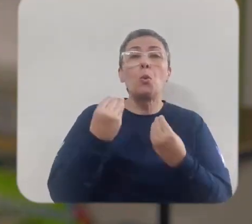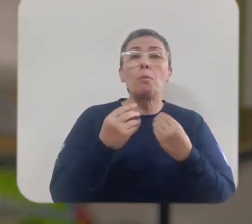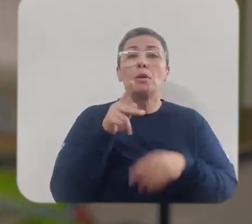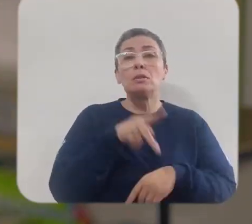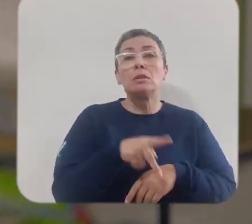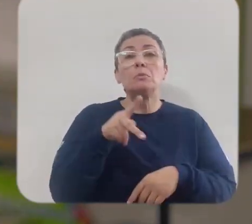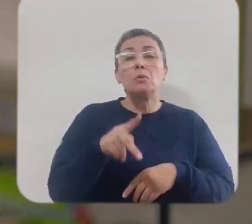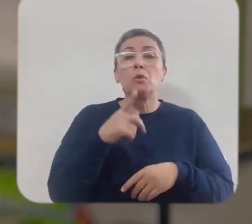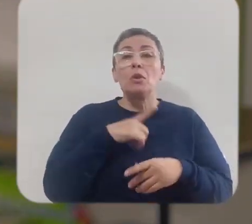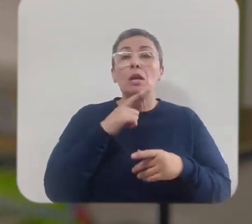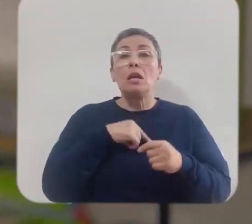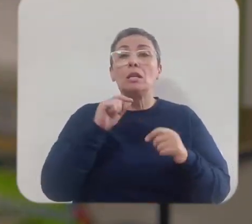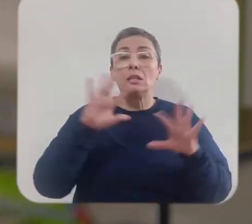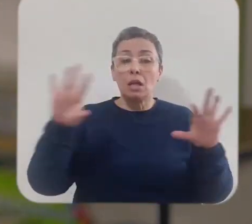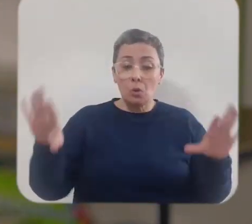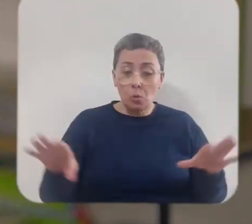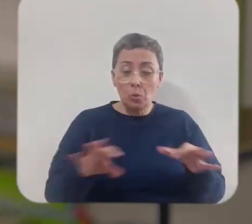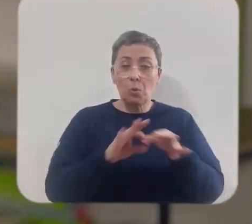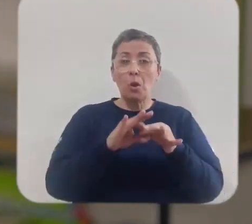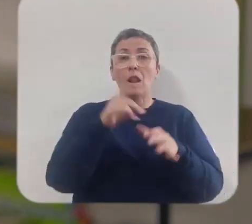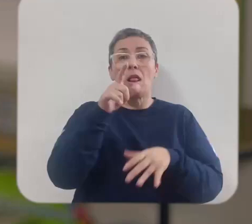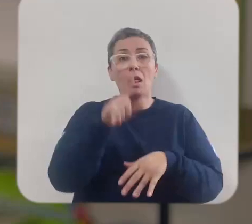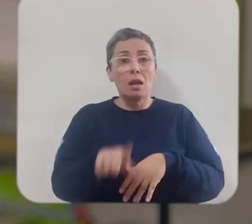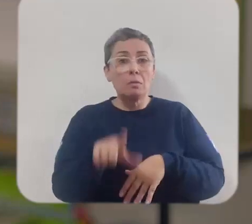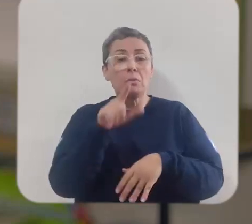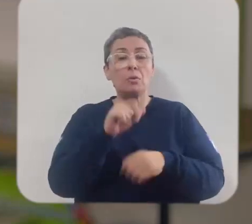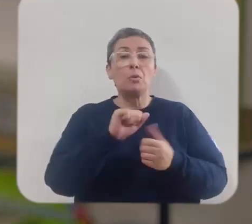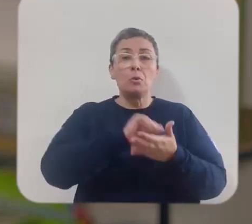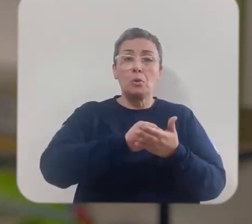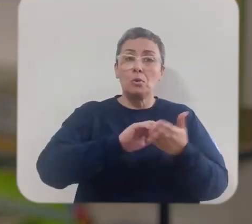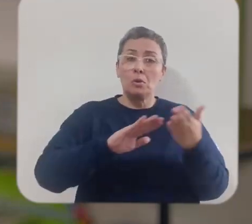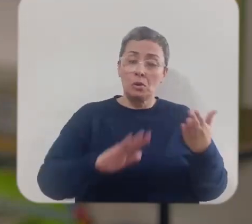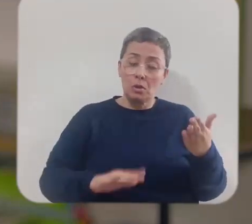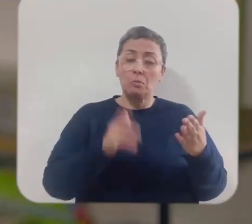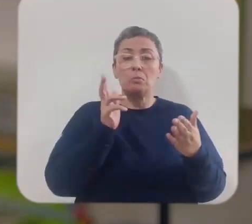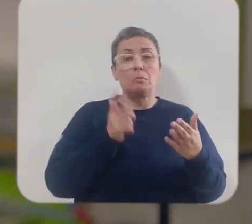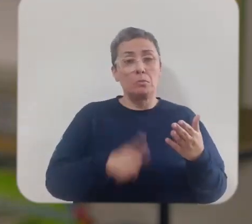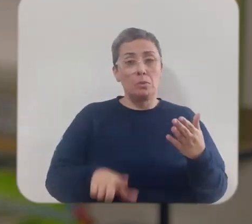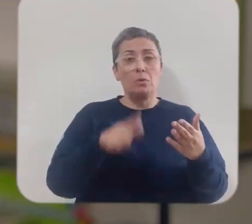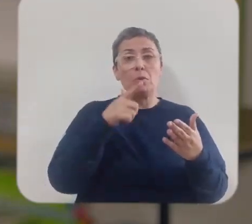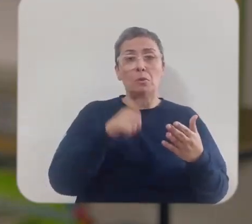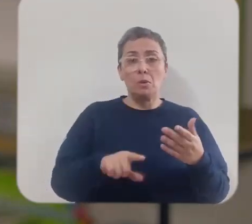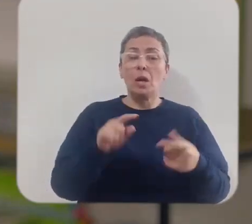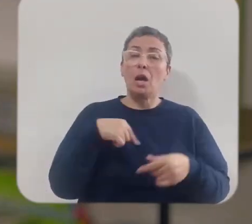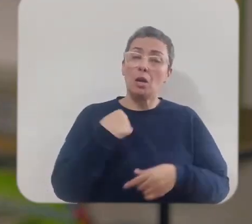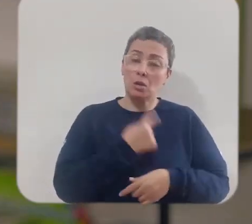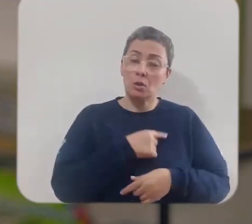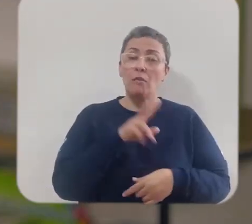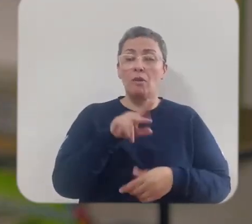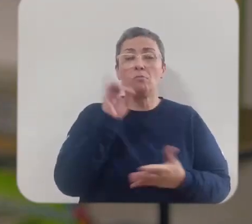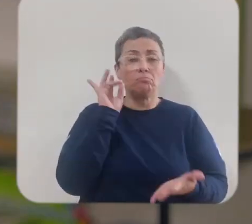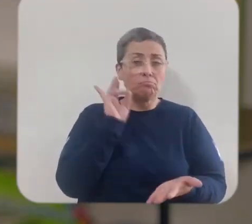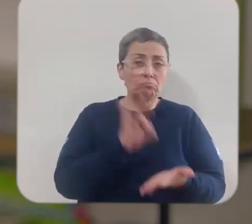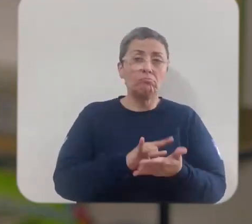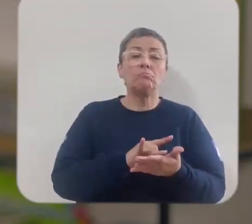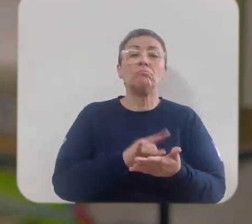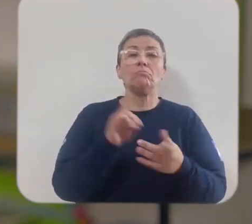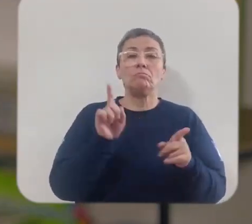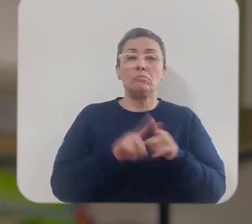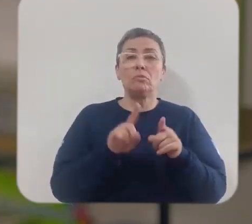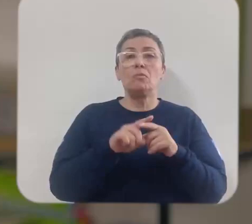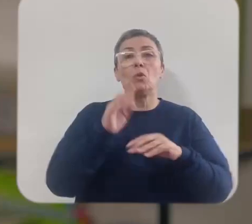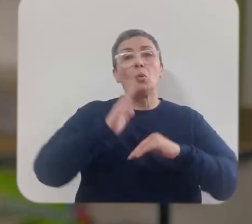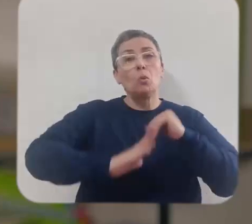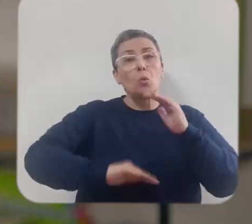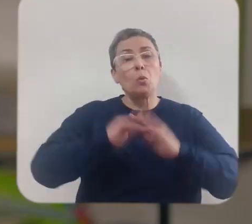que este professor está reiterando essa atividade que ele faz repetidas vezes. Aí nós estamos, de fato,